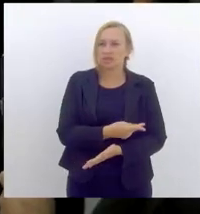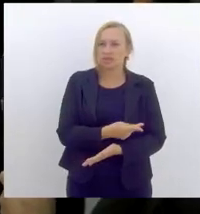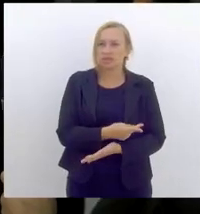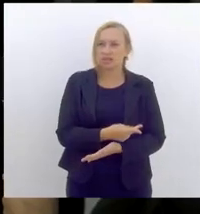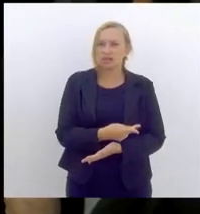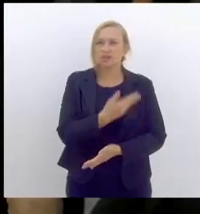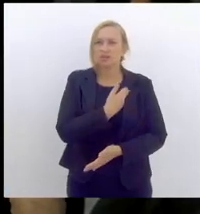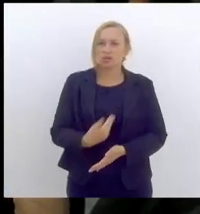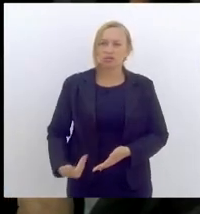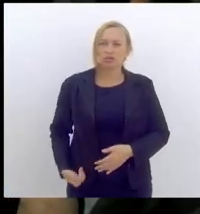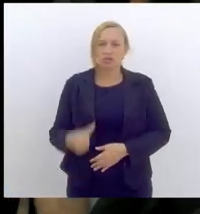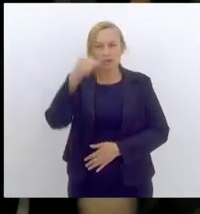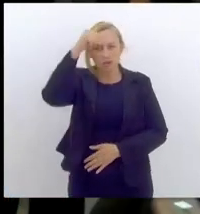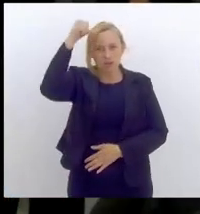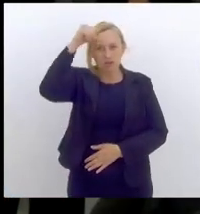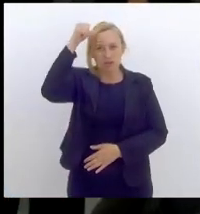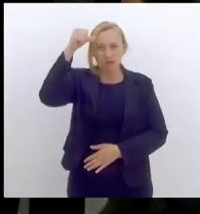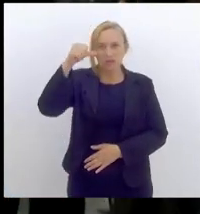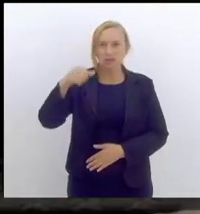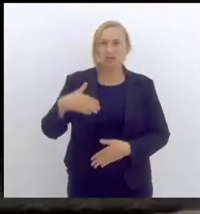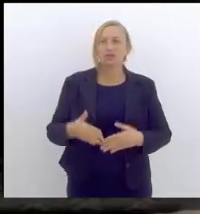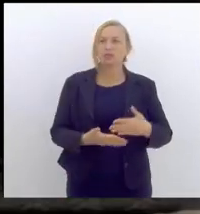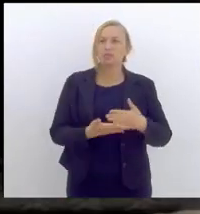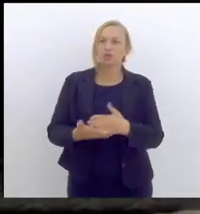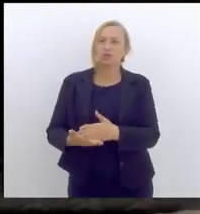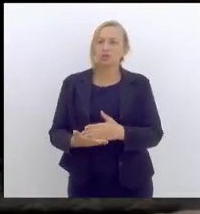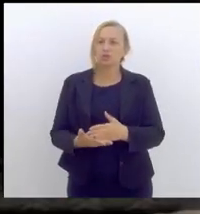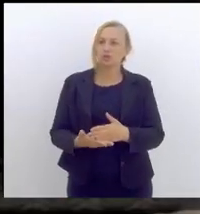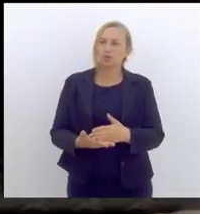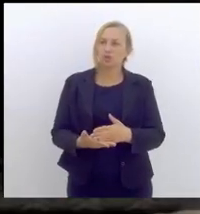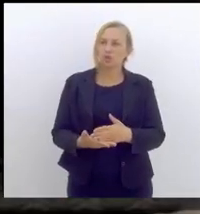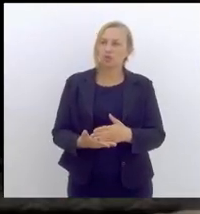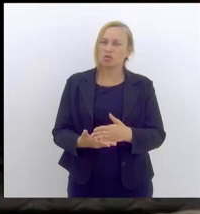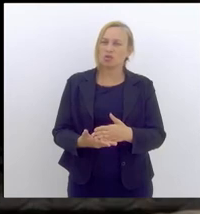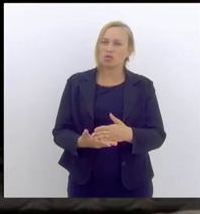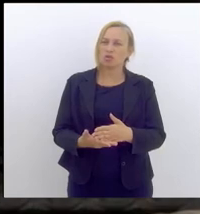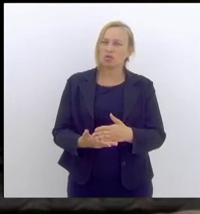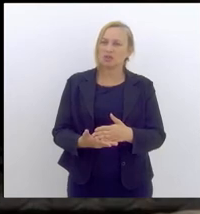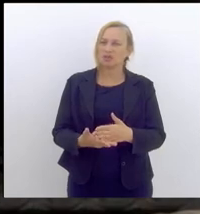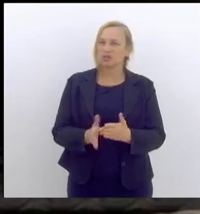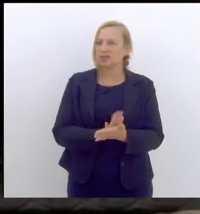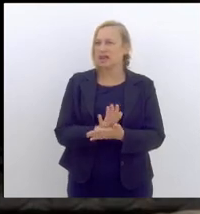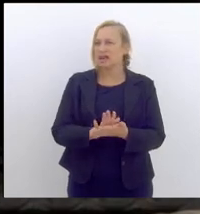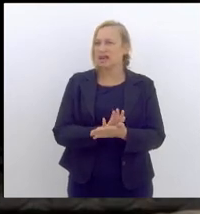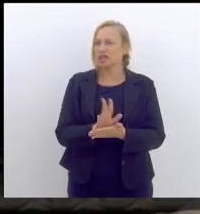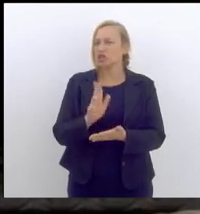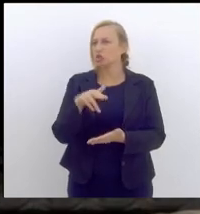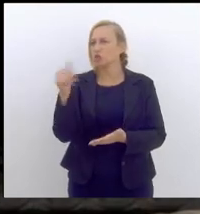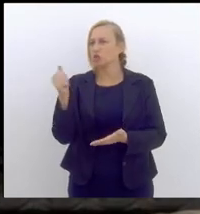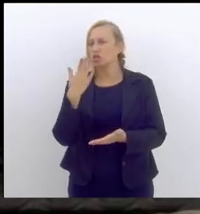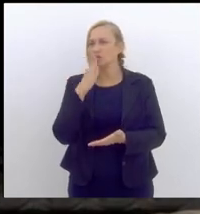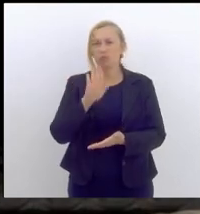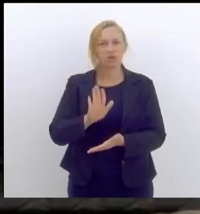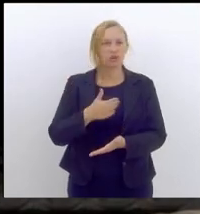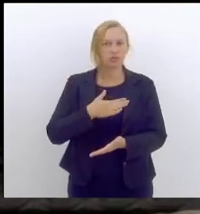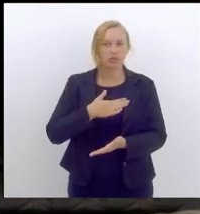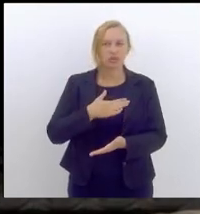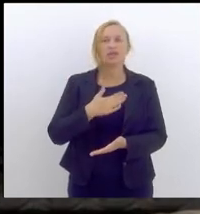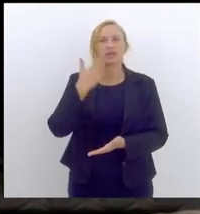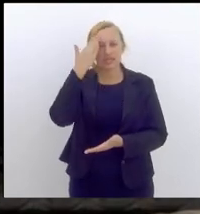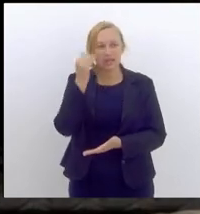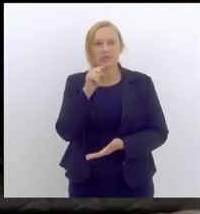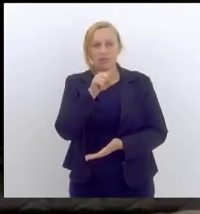governador Cláudio Castro, quando me levou para a base, nunca me prometeu secretaria. E ele sabe como eu trabalho, onde eu tenho meus